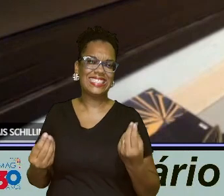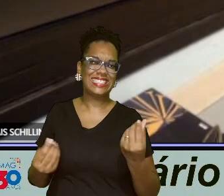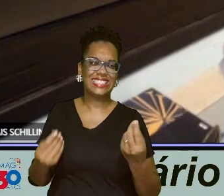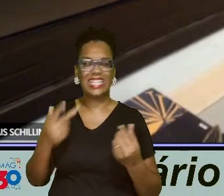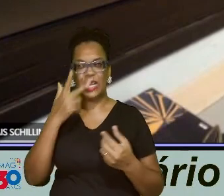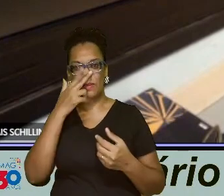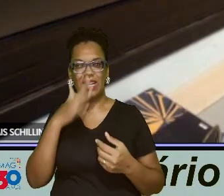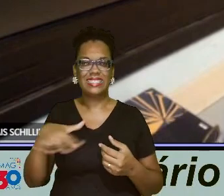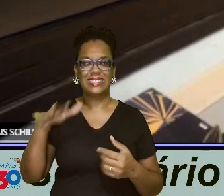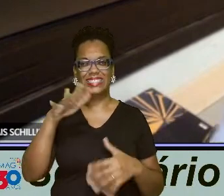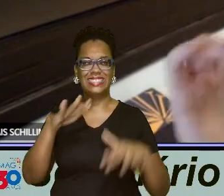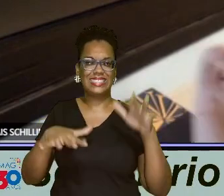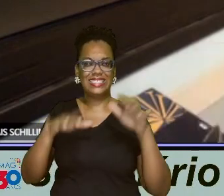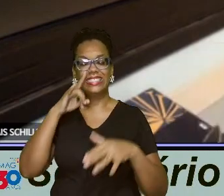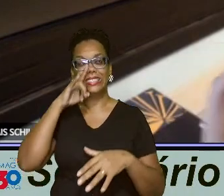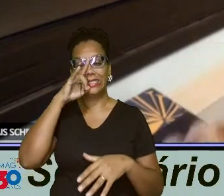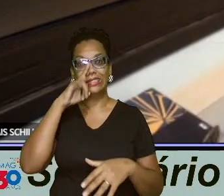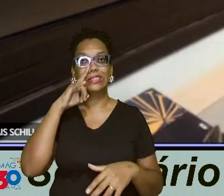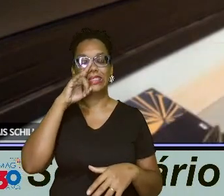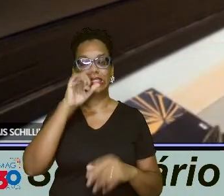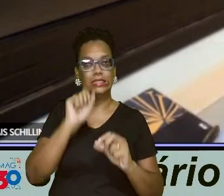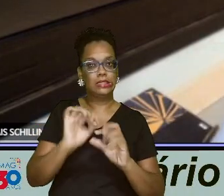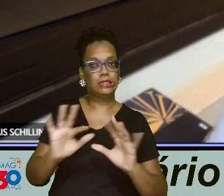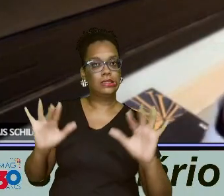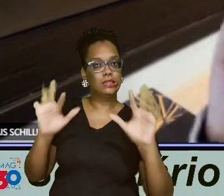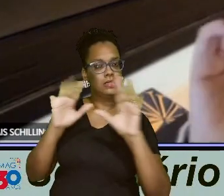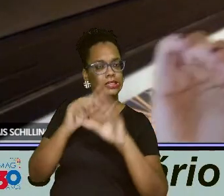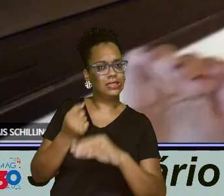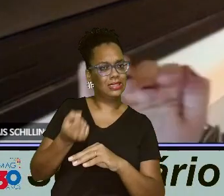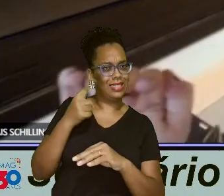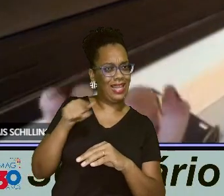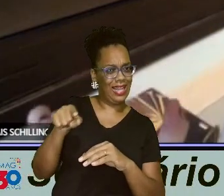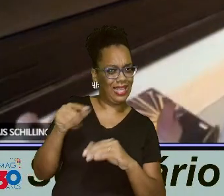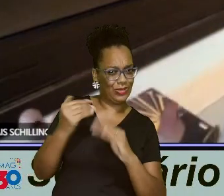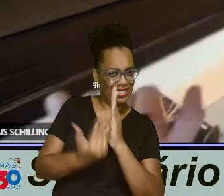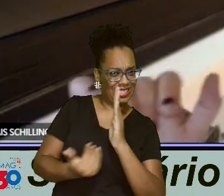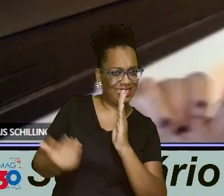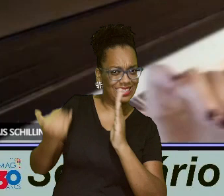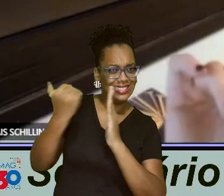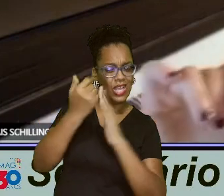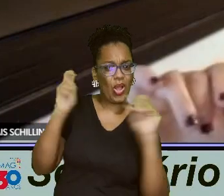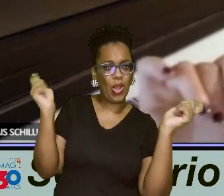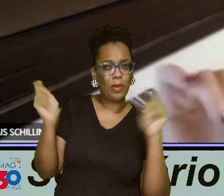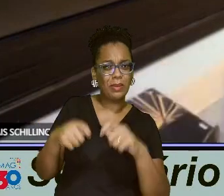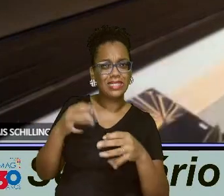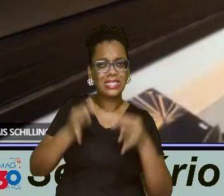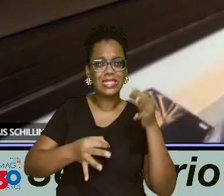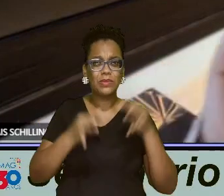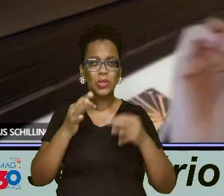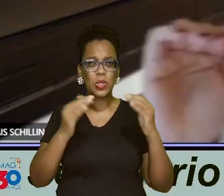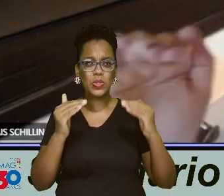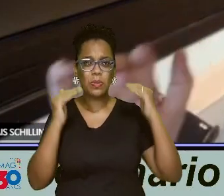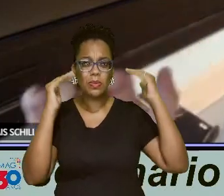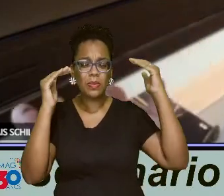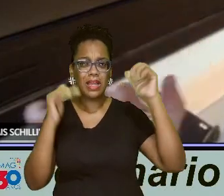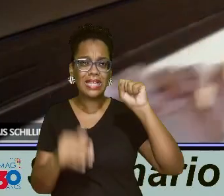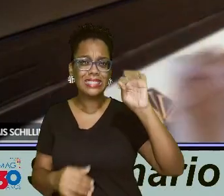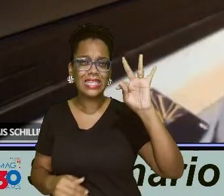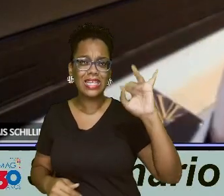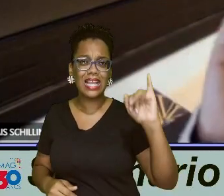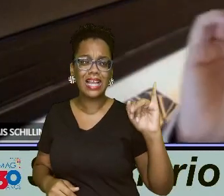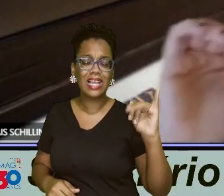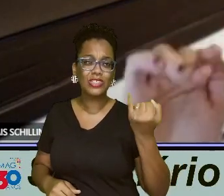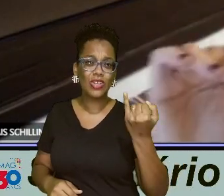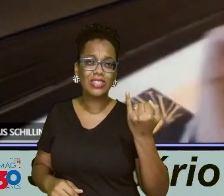espaço relativamente perigoso, nebuloso, de será que isso aqui não excede um pouco a competência dos tribunais superiores? Em que medida o tribunal